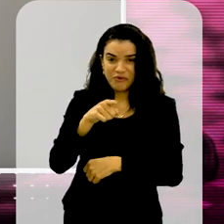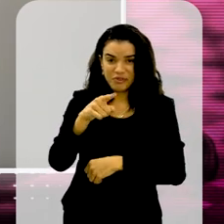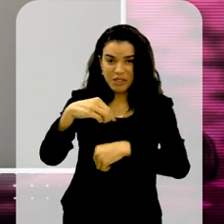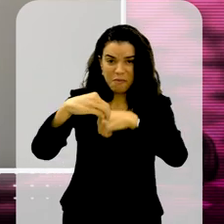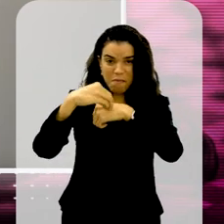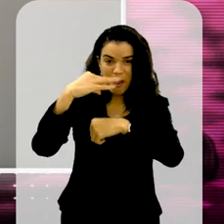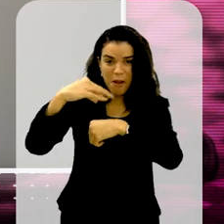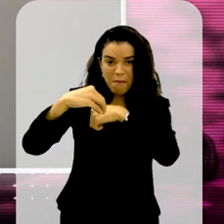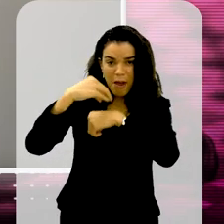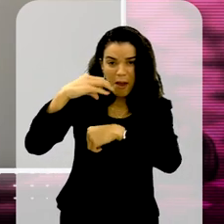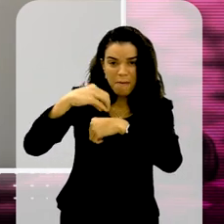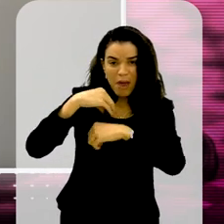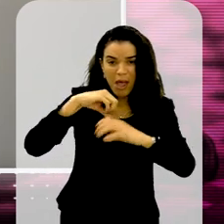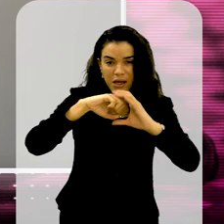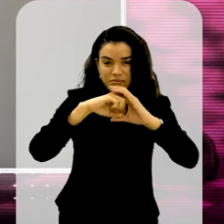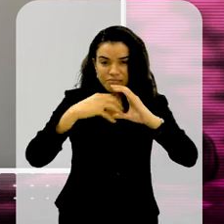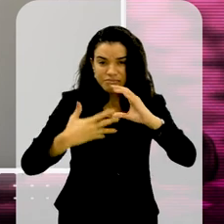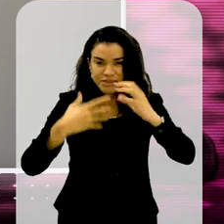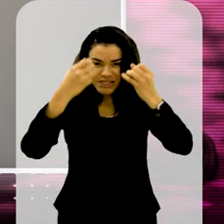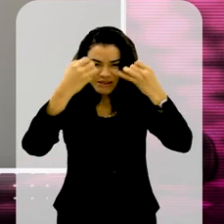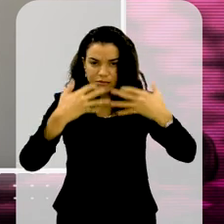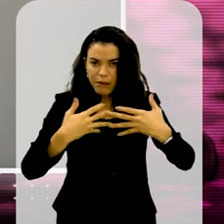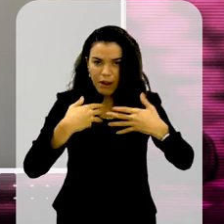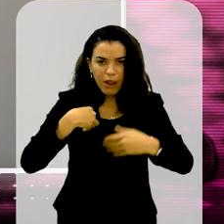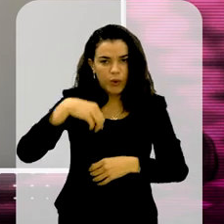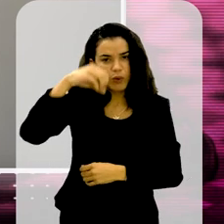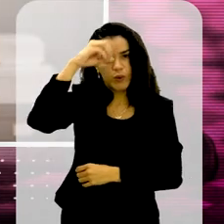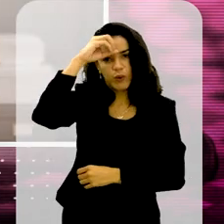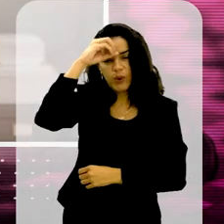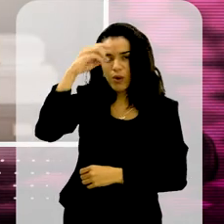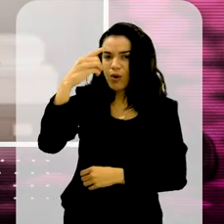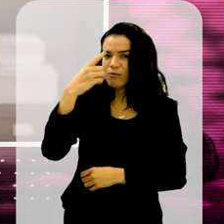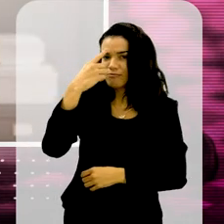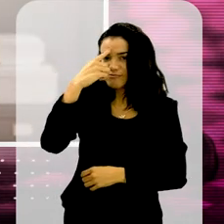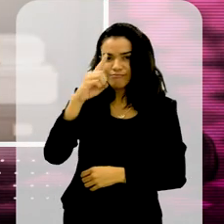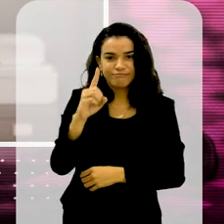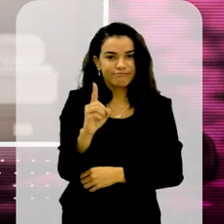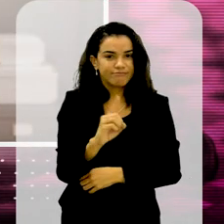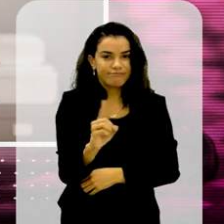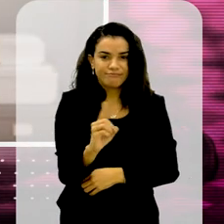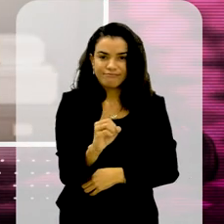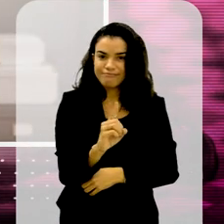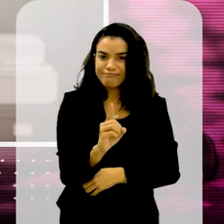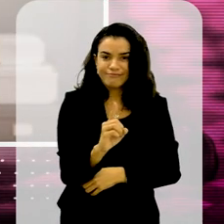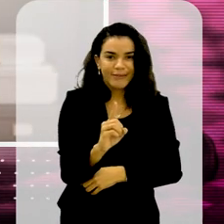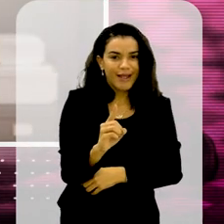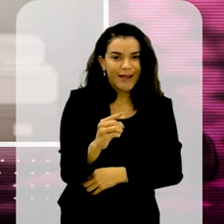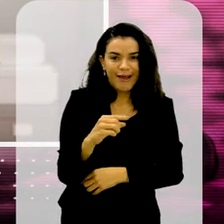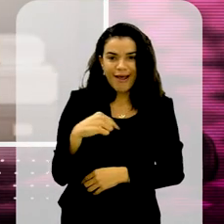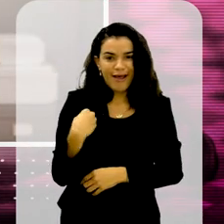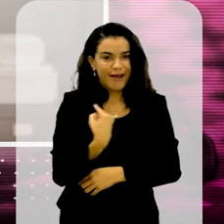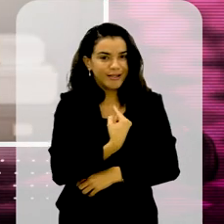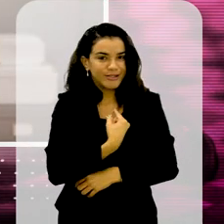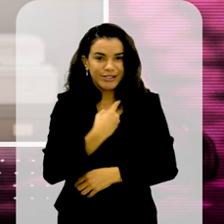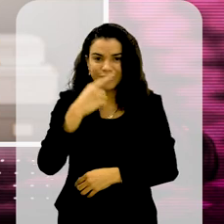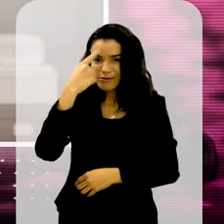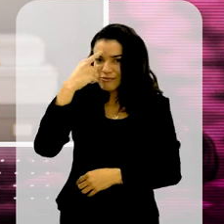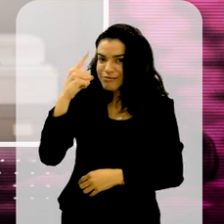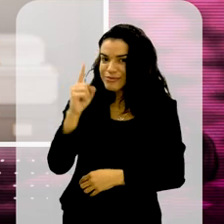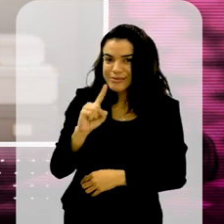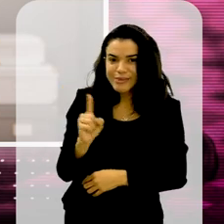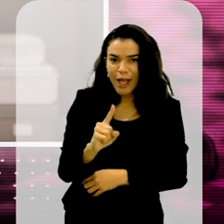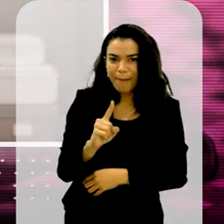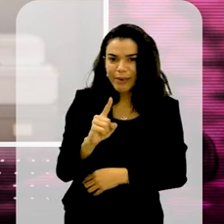que vocês passaram, muitas características, eu desconhecia. Então, acredito que muitas vezes a gente não entenda que a gente